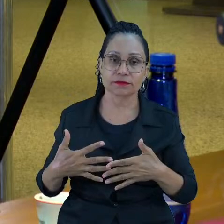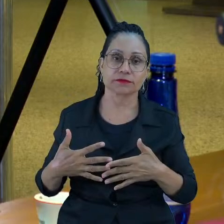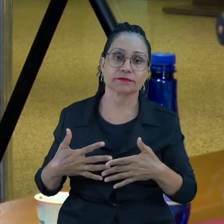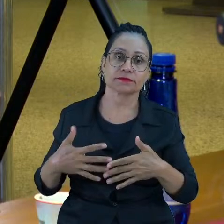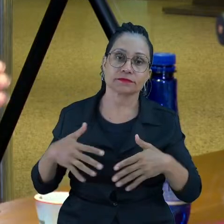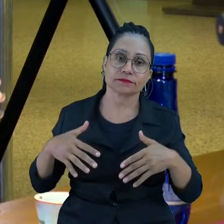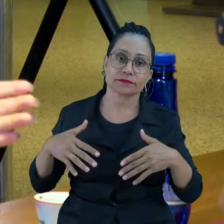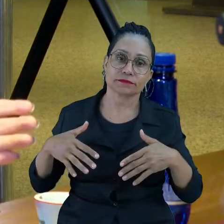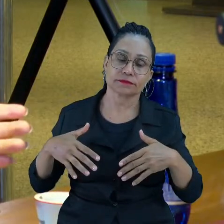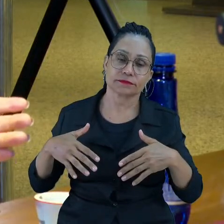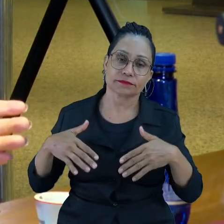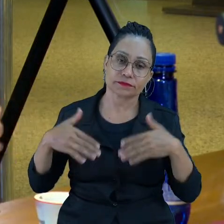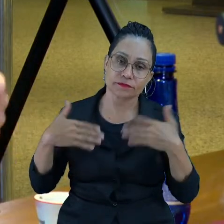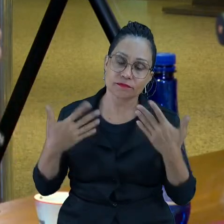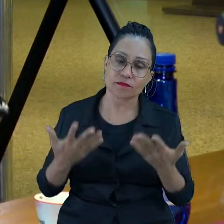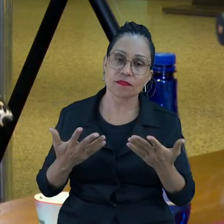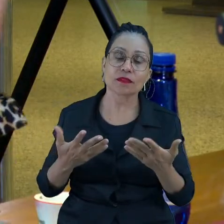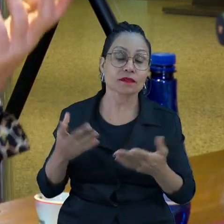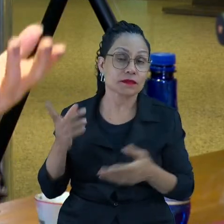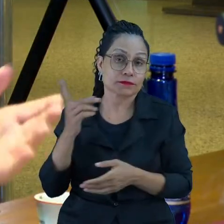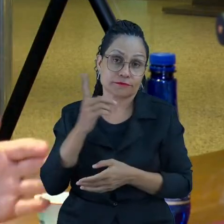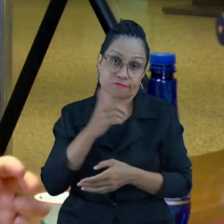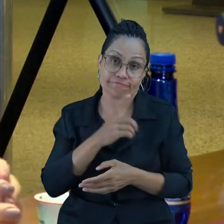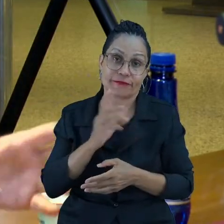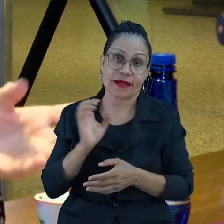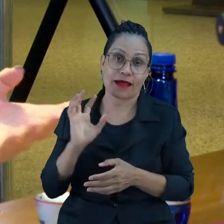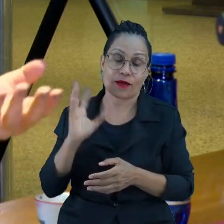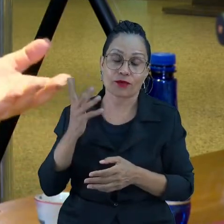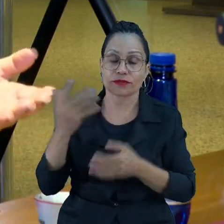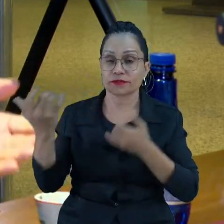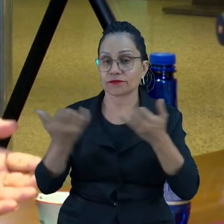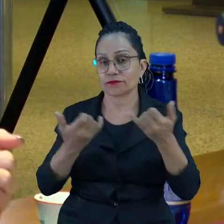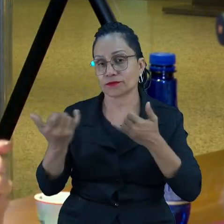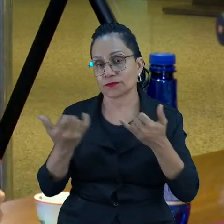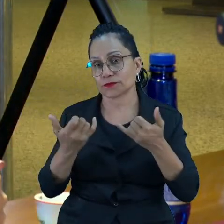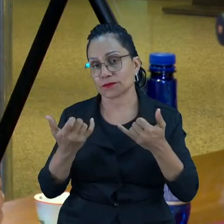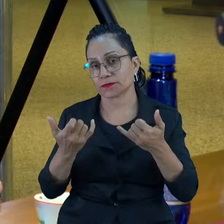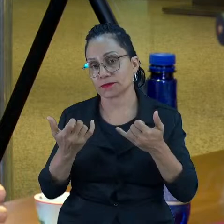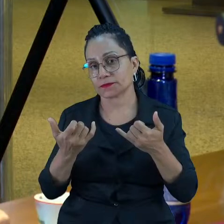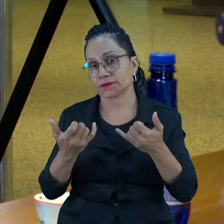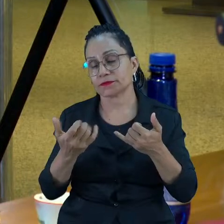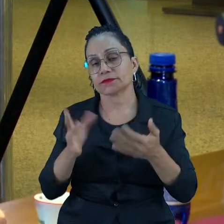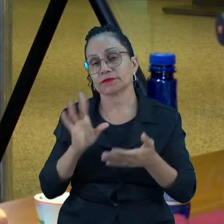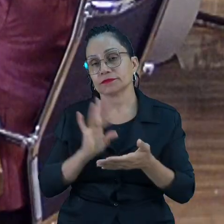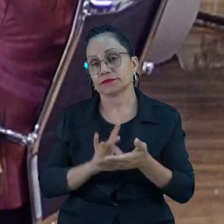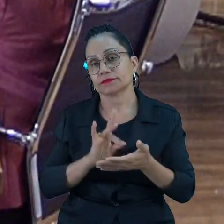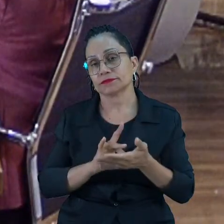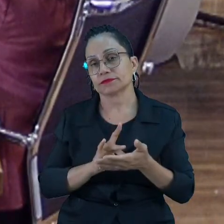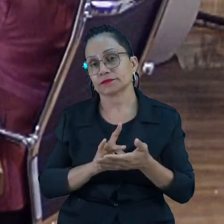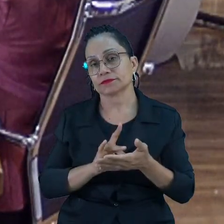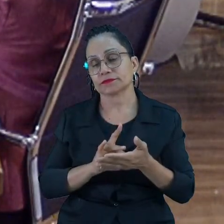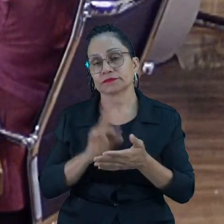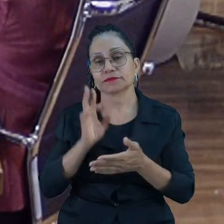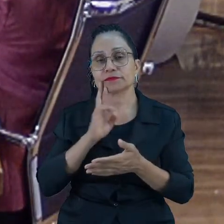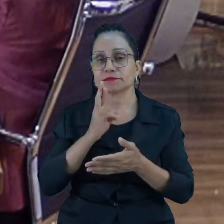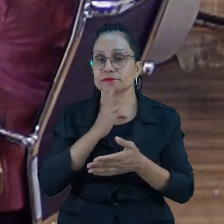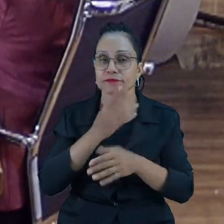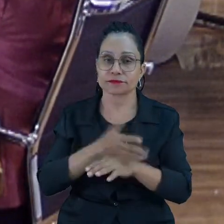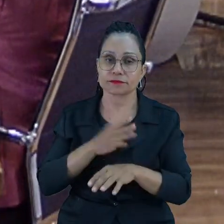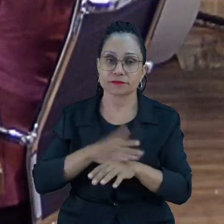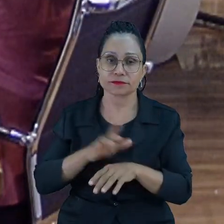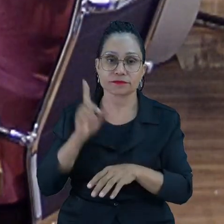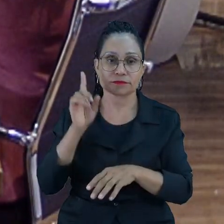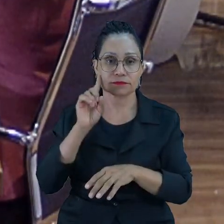acaba dificultando tudo, né? Trazer informação. E isso, então, é realidade também no Brasil em relação a treinamentos, no dia a